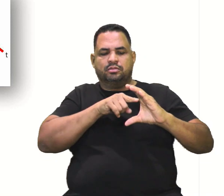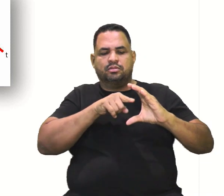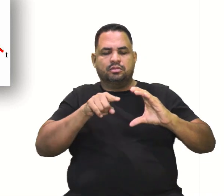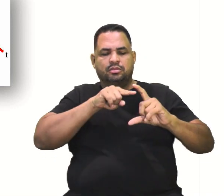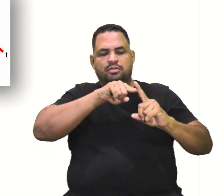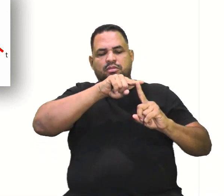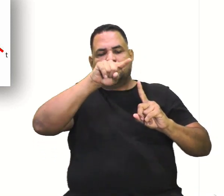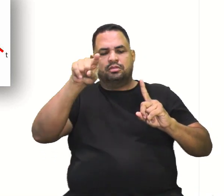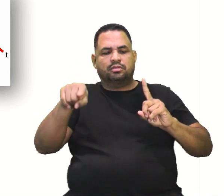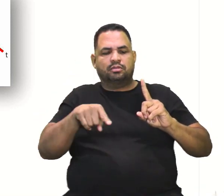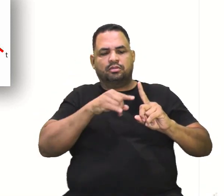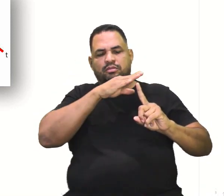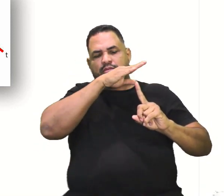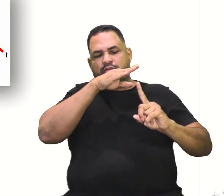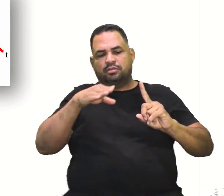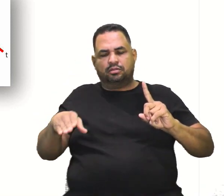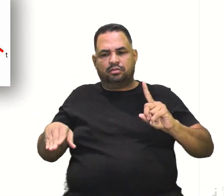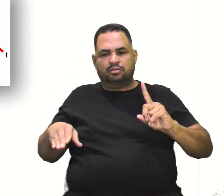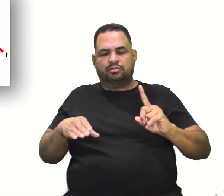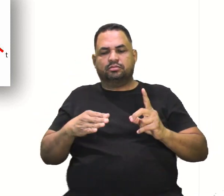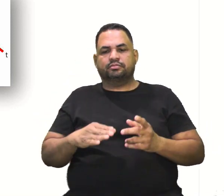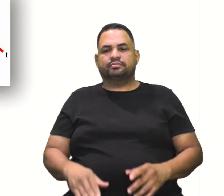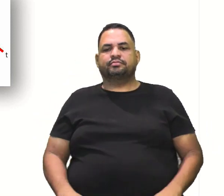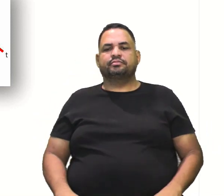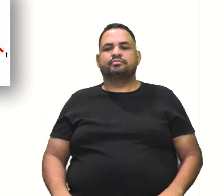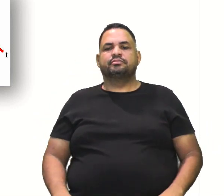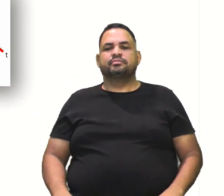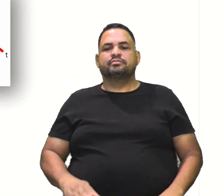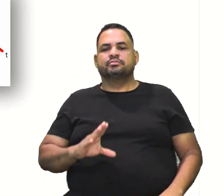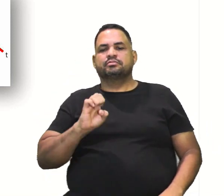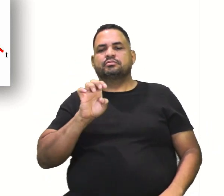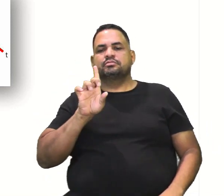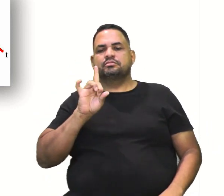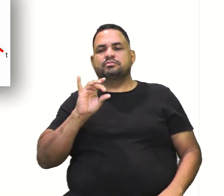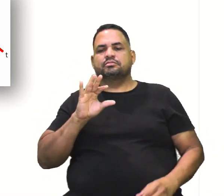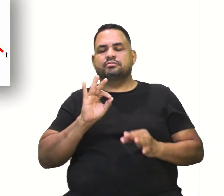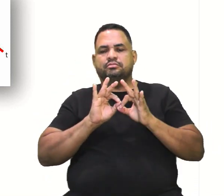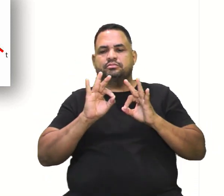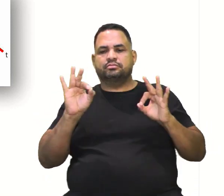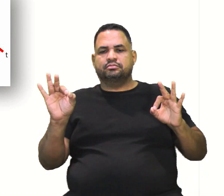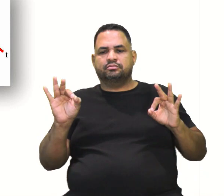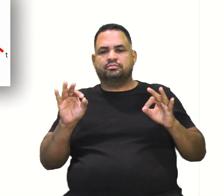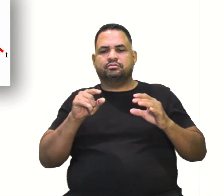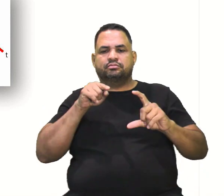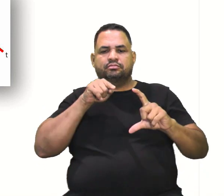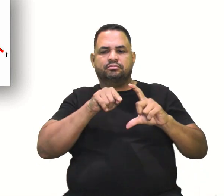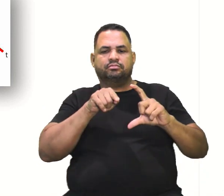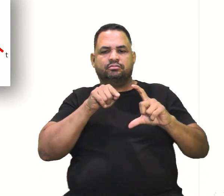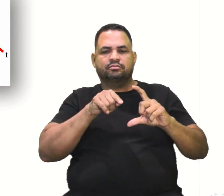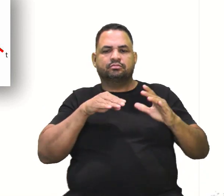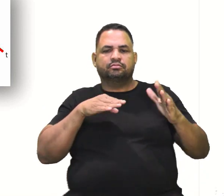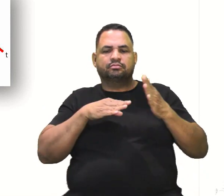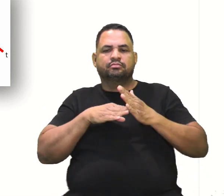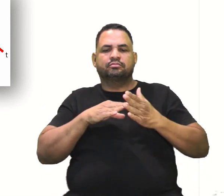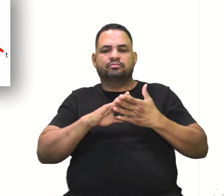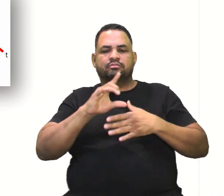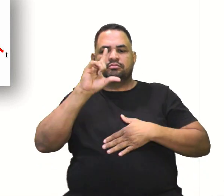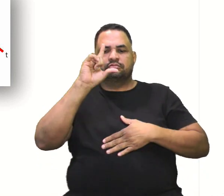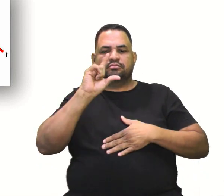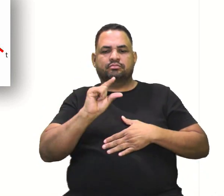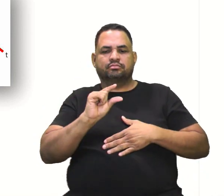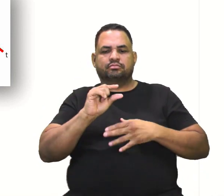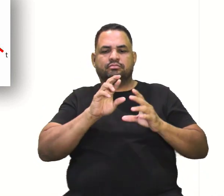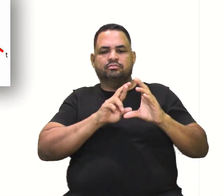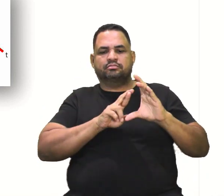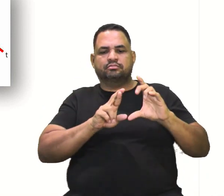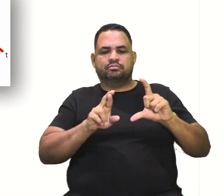pontos diferentes. Nesse caso de reta secante, a distância do centro à reta vai ser menor do